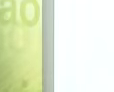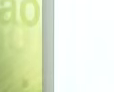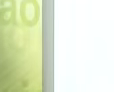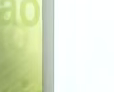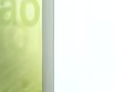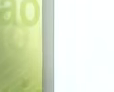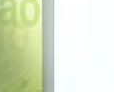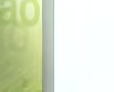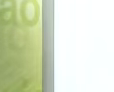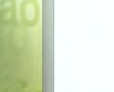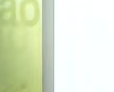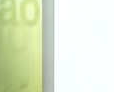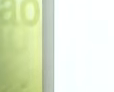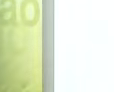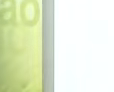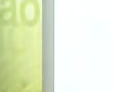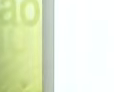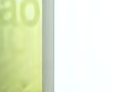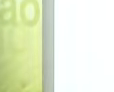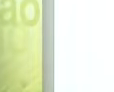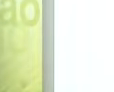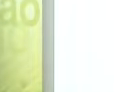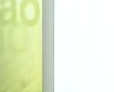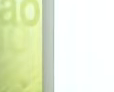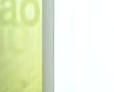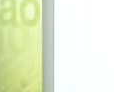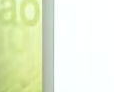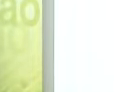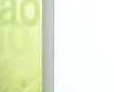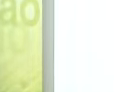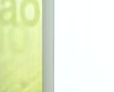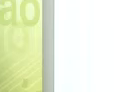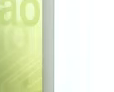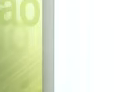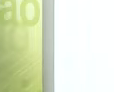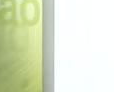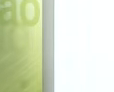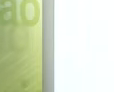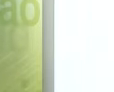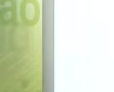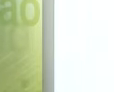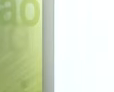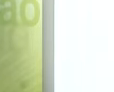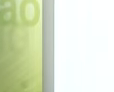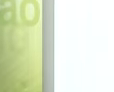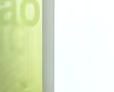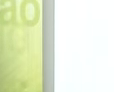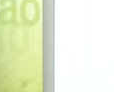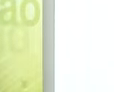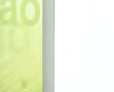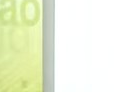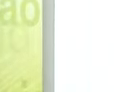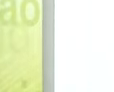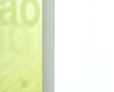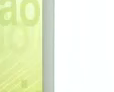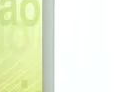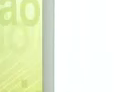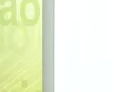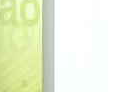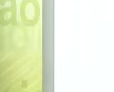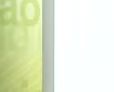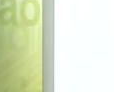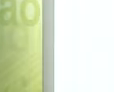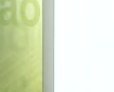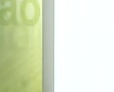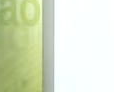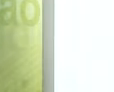enviados. Ela serve como o destino das informações. Nós vimos 2 aspectos interessantes relacionados ao